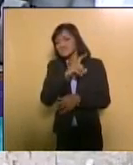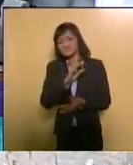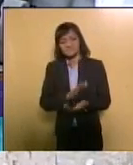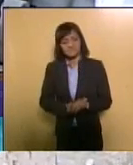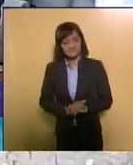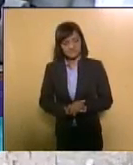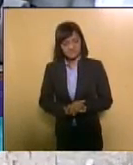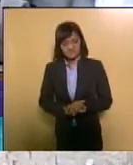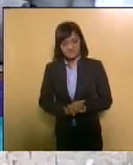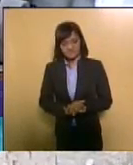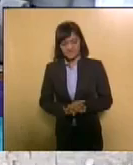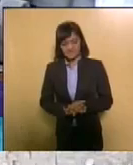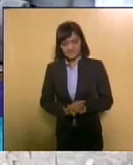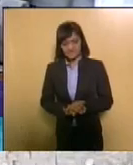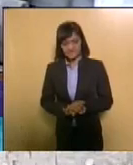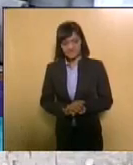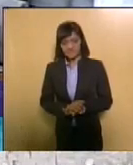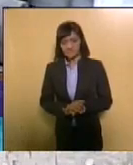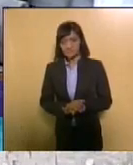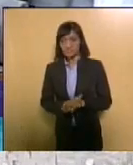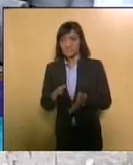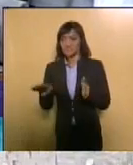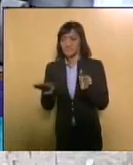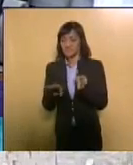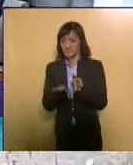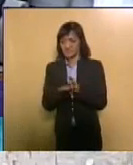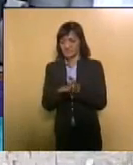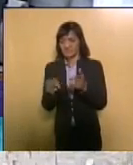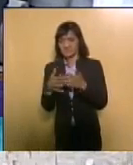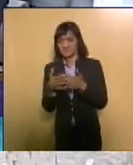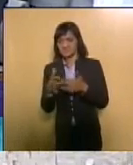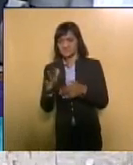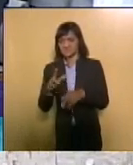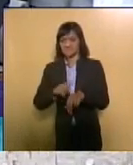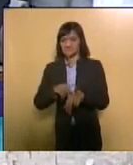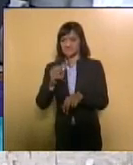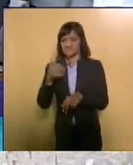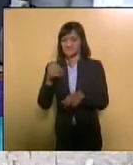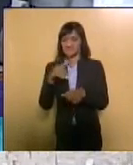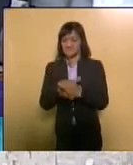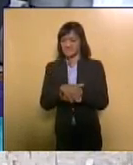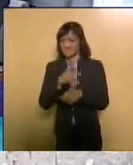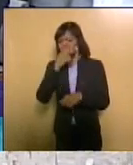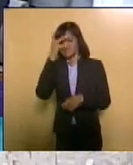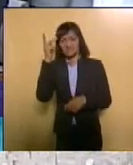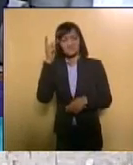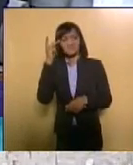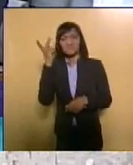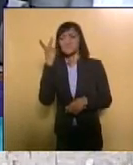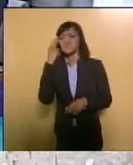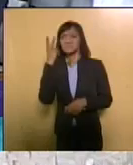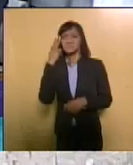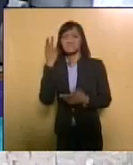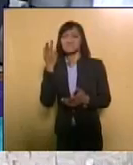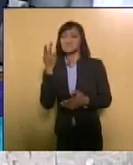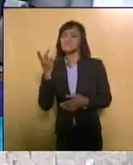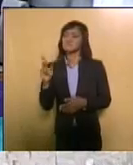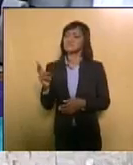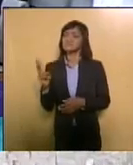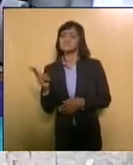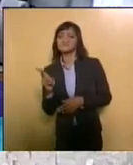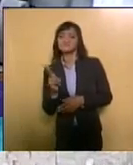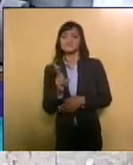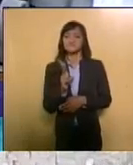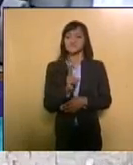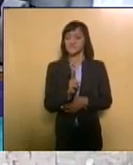raramente chegando na cidade em torno de 11 horas da noite as pessoas andando livremente normal moças